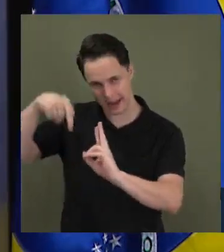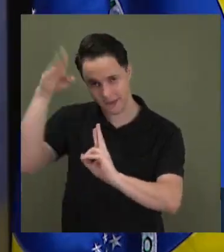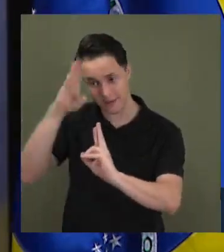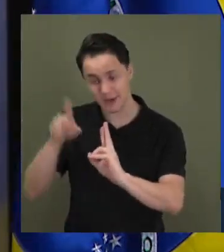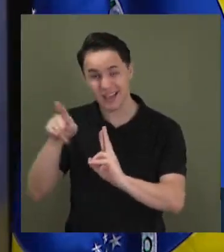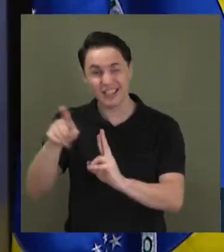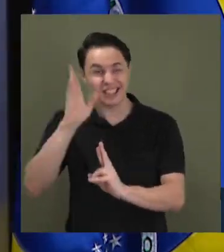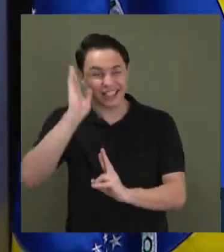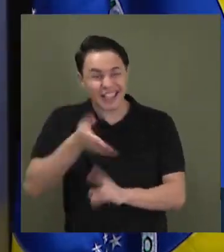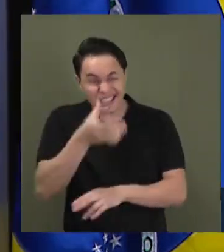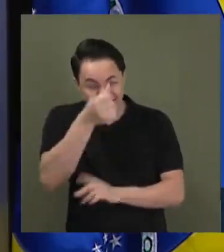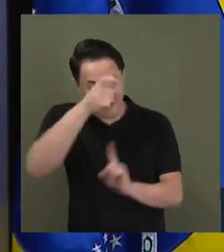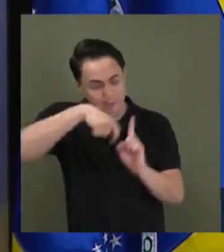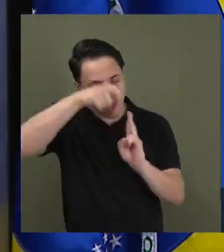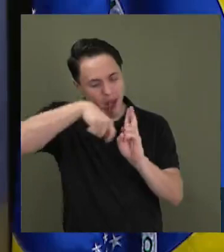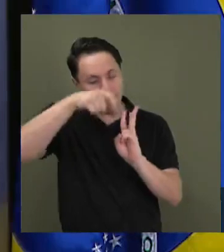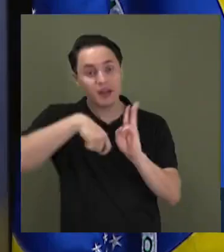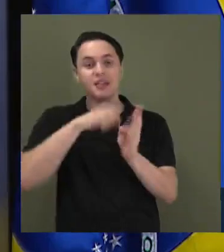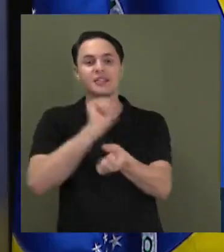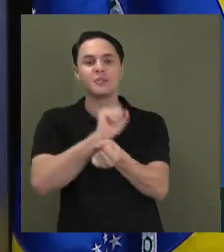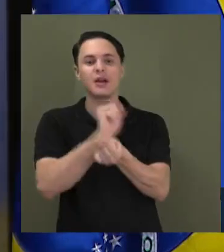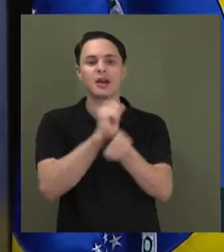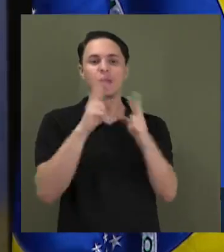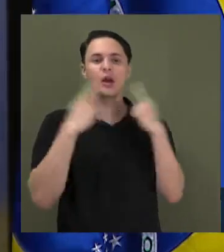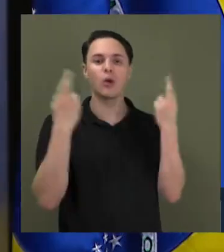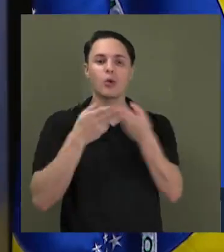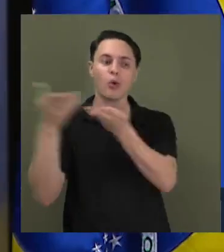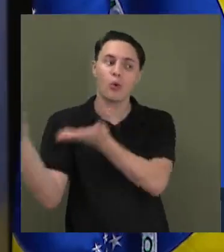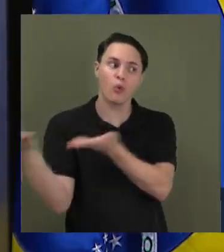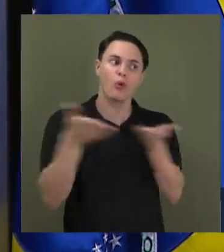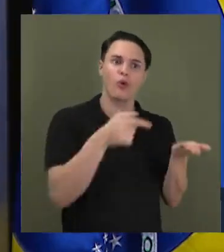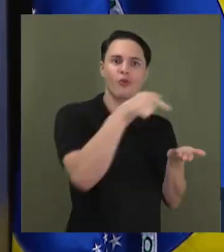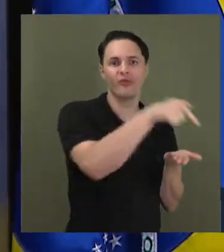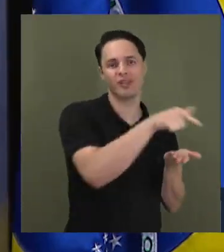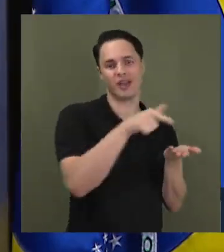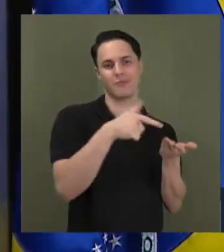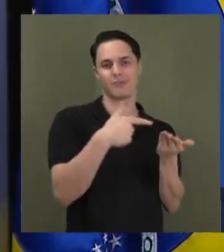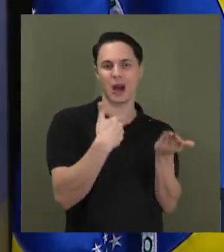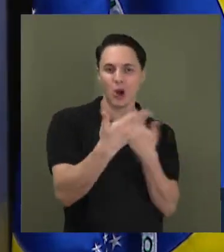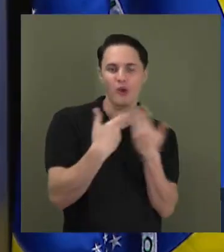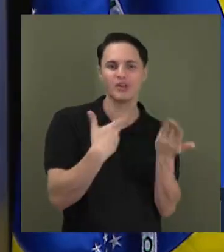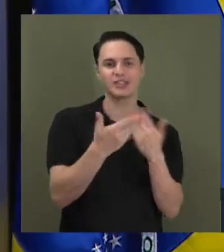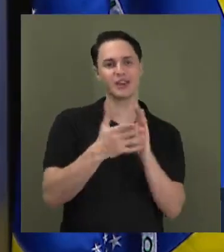6 meses que o governo brasileiro convide o chanceler